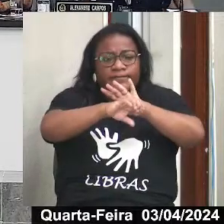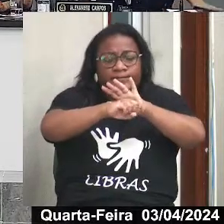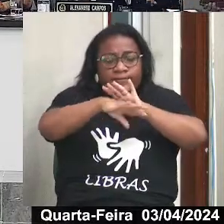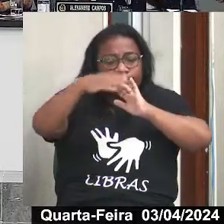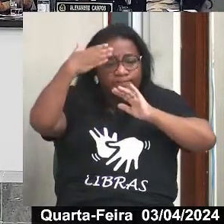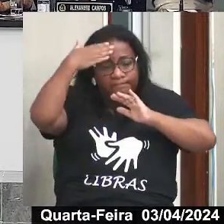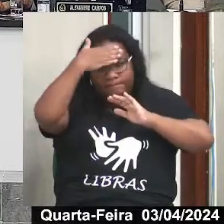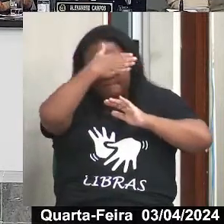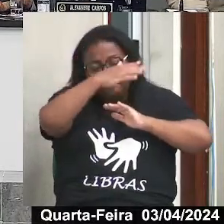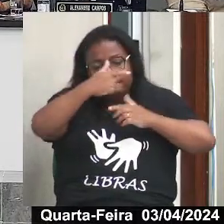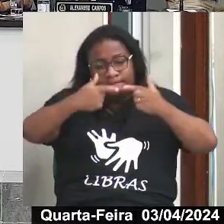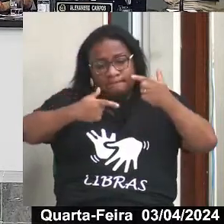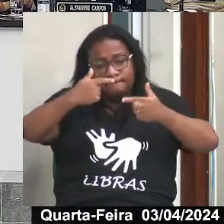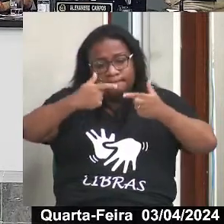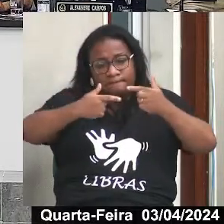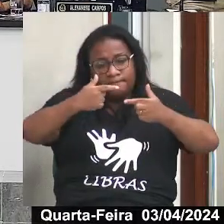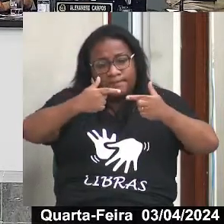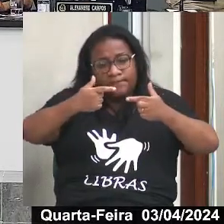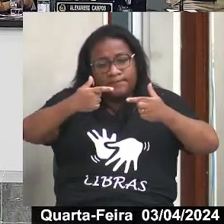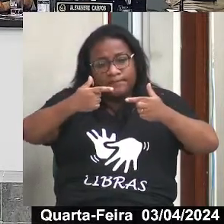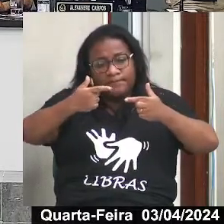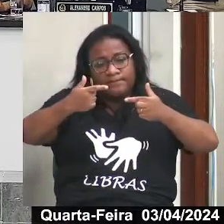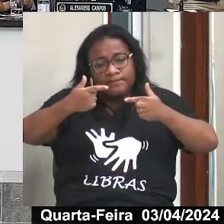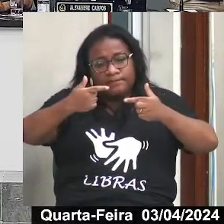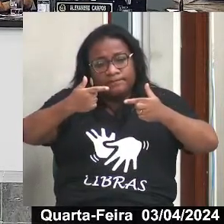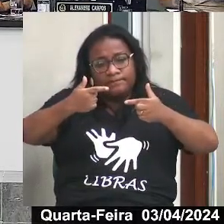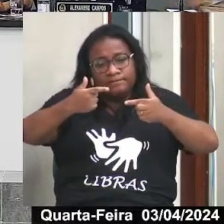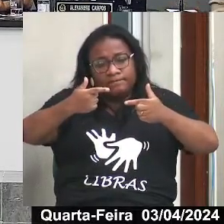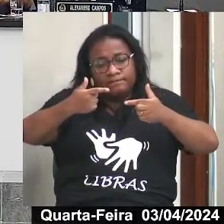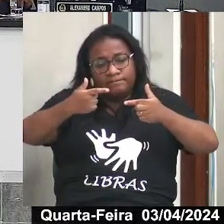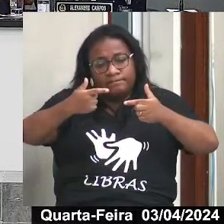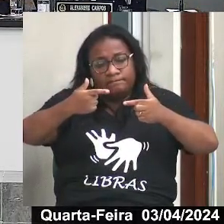A indicação do vereador Lúcio Costa está em discussão.